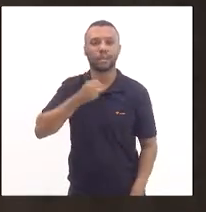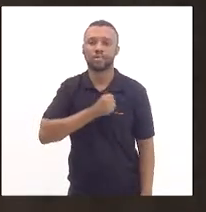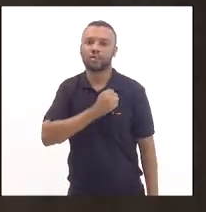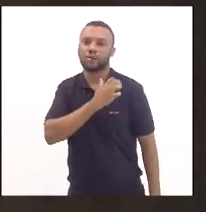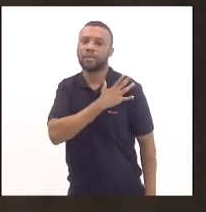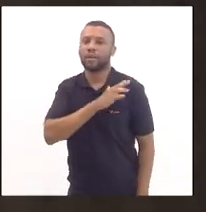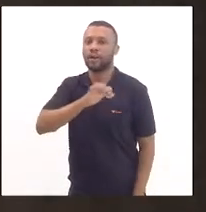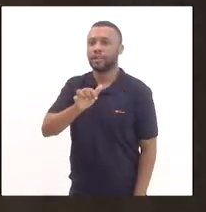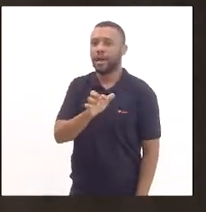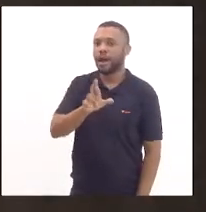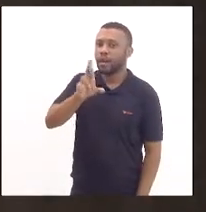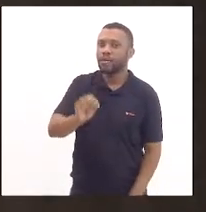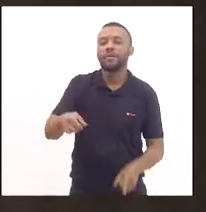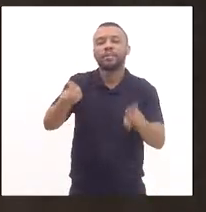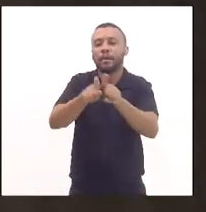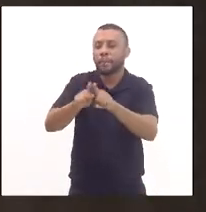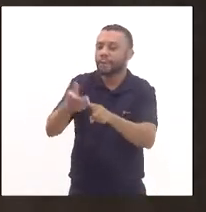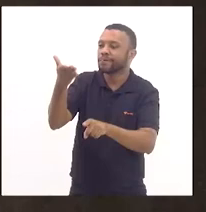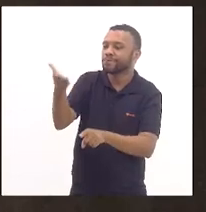sua assessoria também.